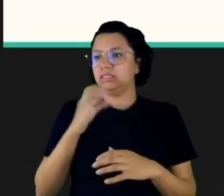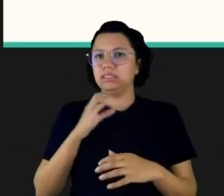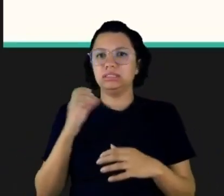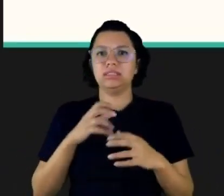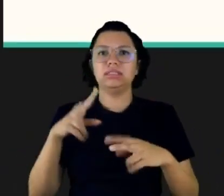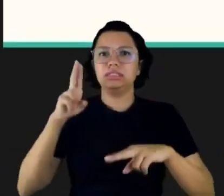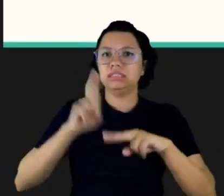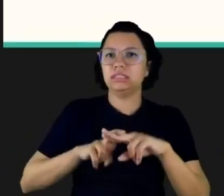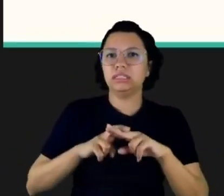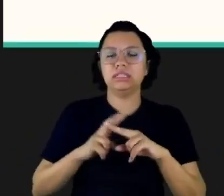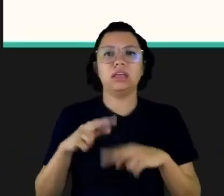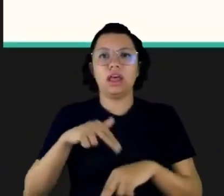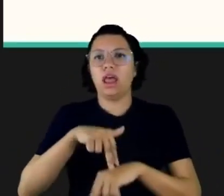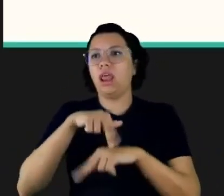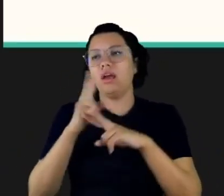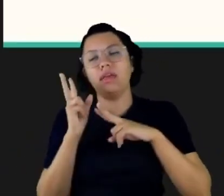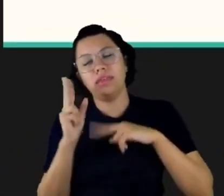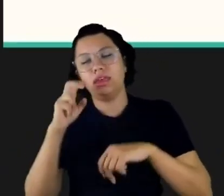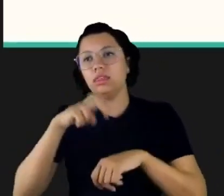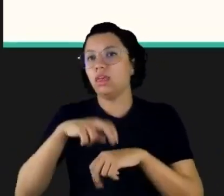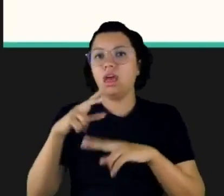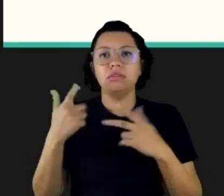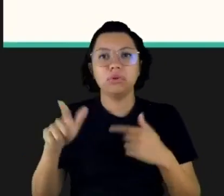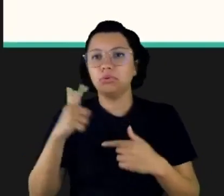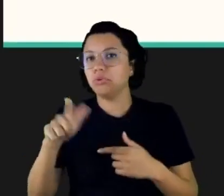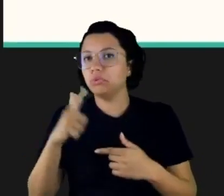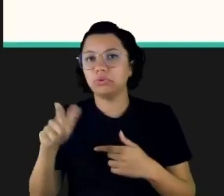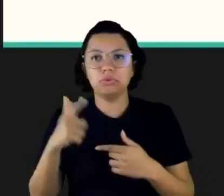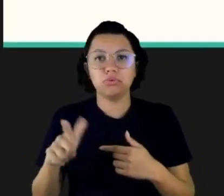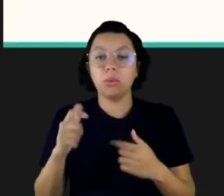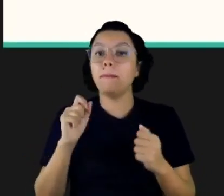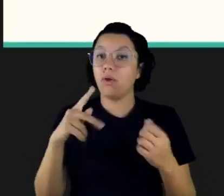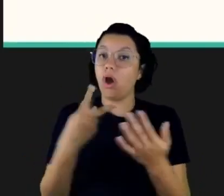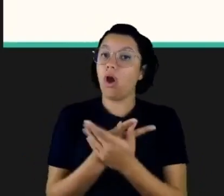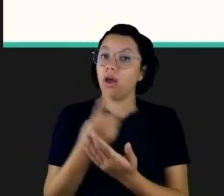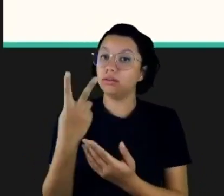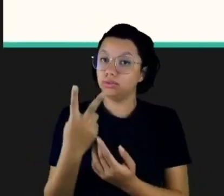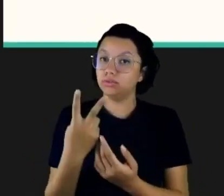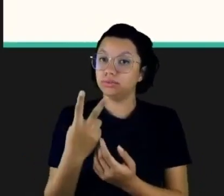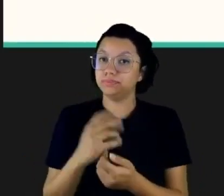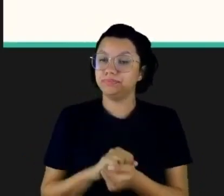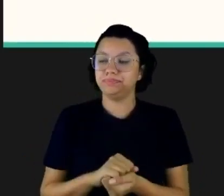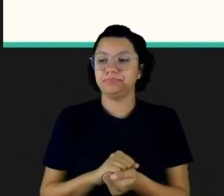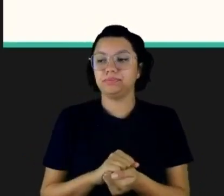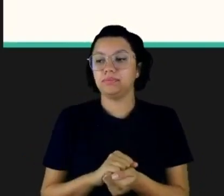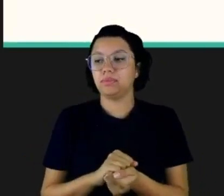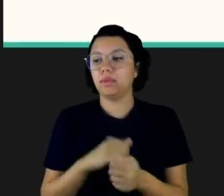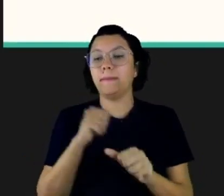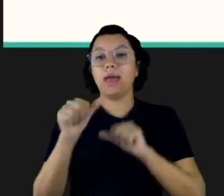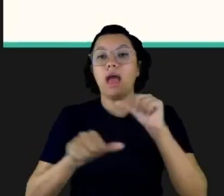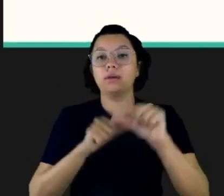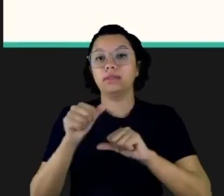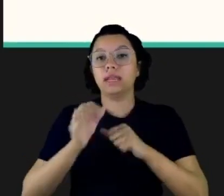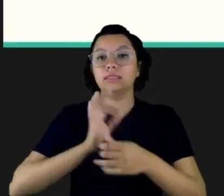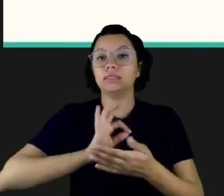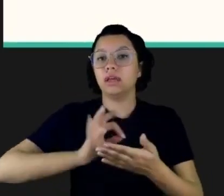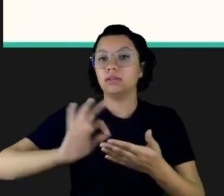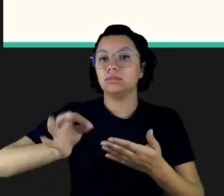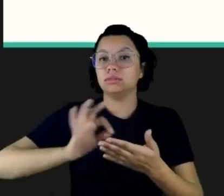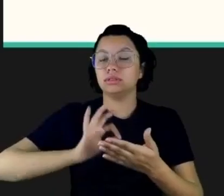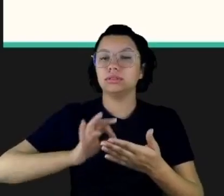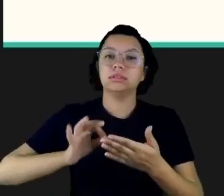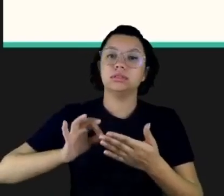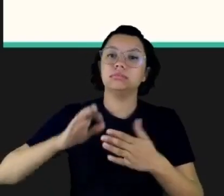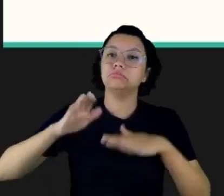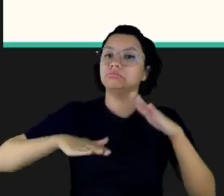anda, vai. Então, pode acontecer essas duas realidades. Pode acontecer alteração da escrita, oscilação das